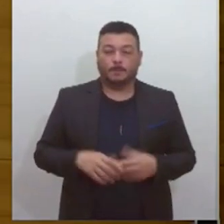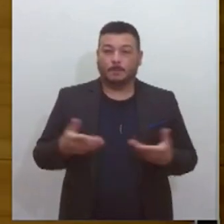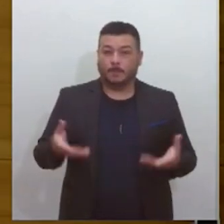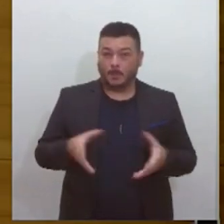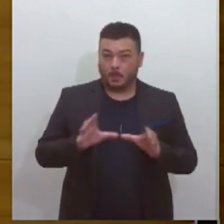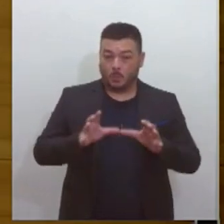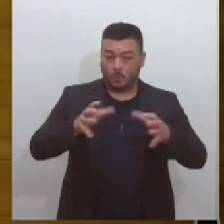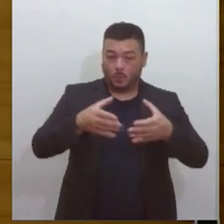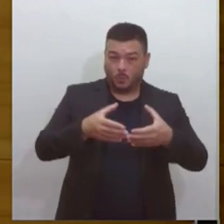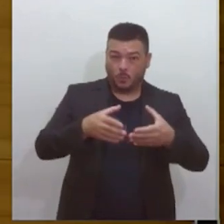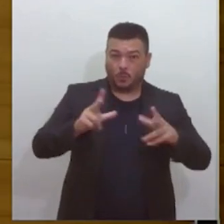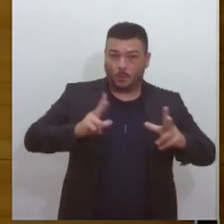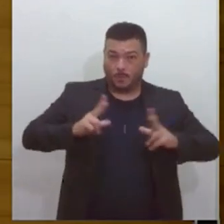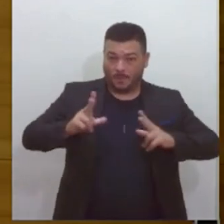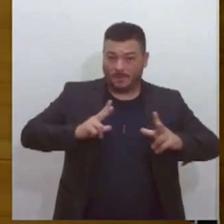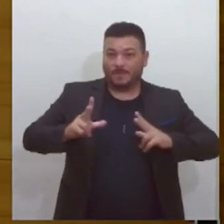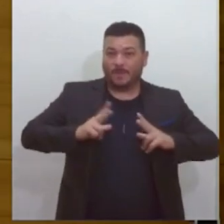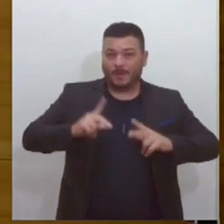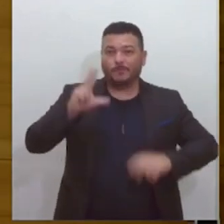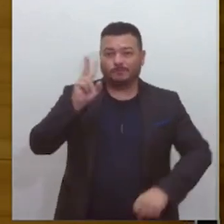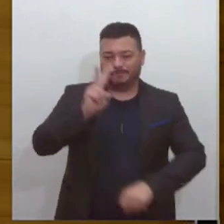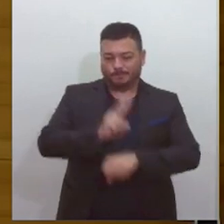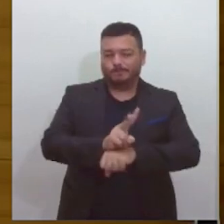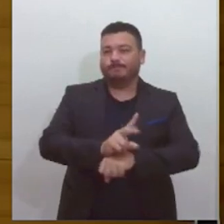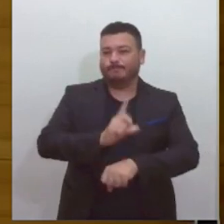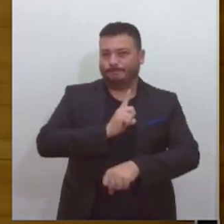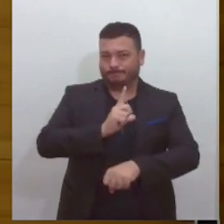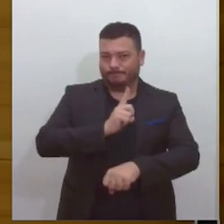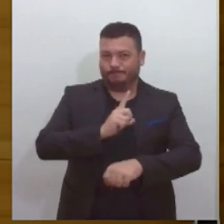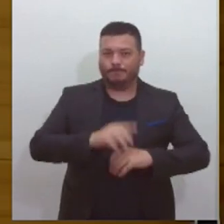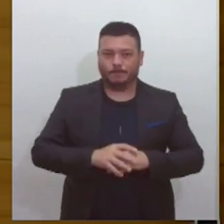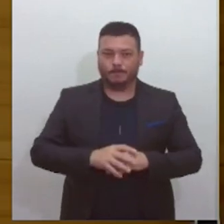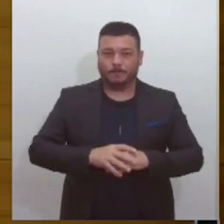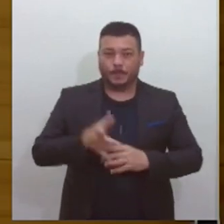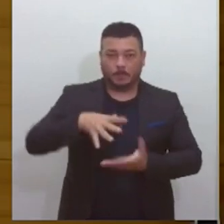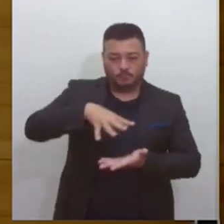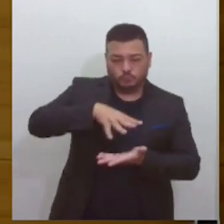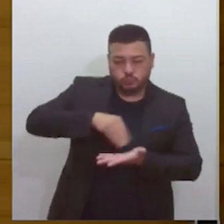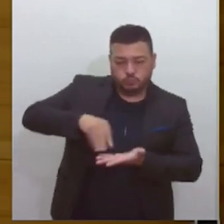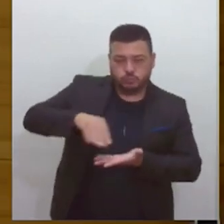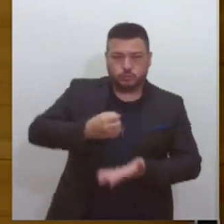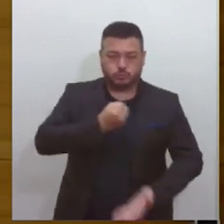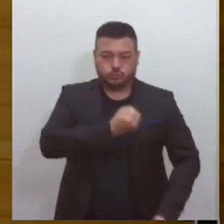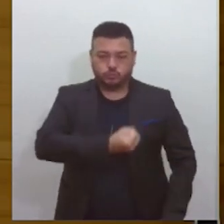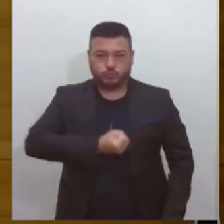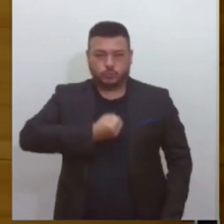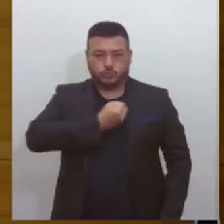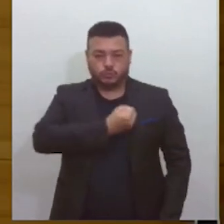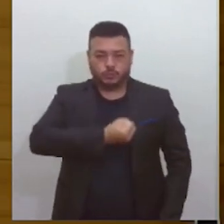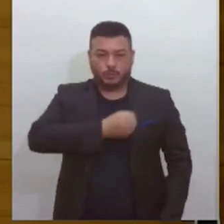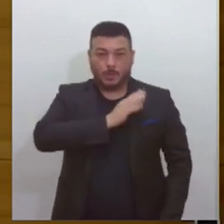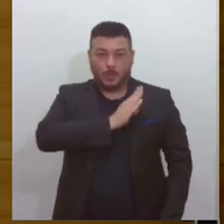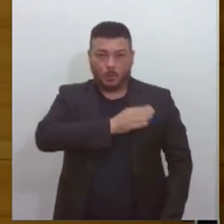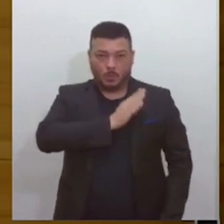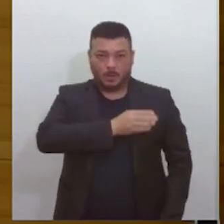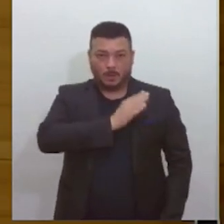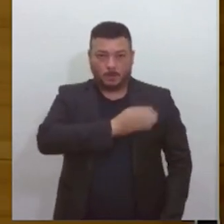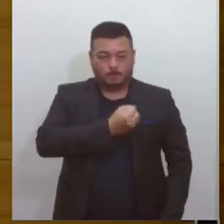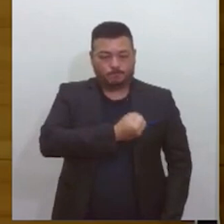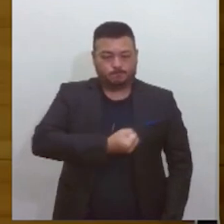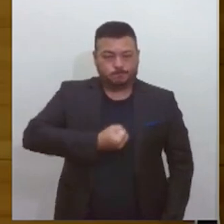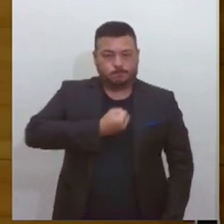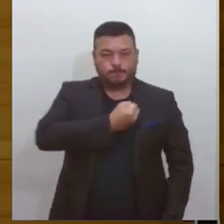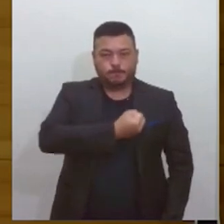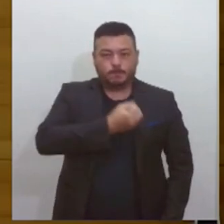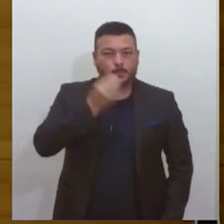está protegida. Hoje o ecocardiograma fetal, que é o primeiro check-up que é feito no ser humano, né, para ver o coração